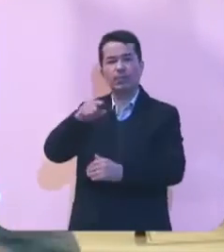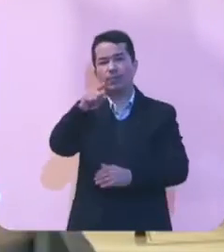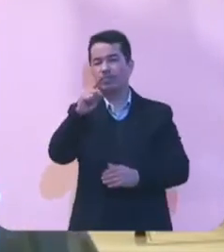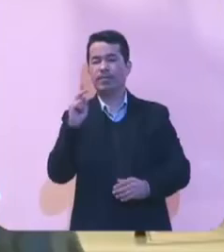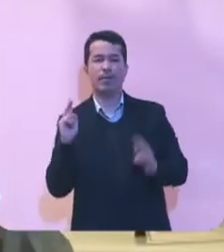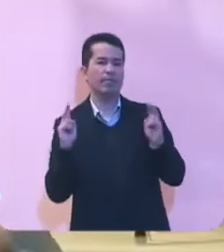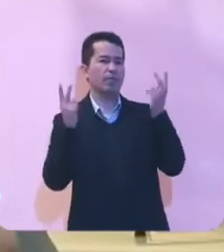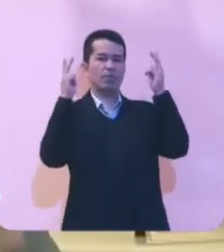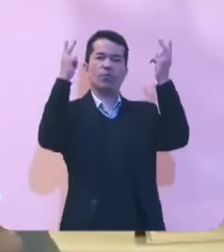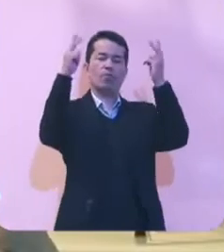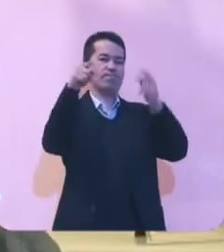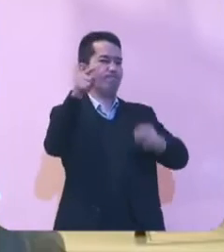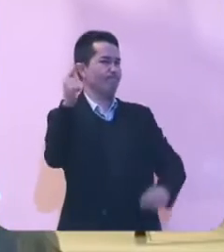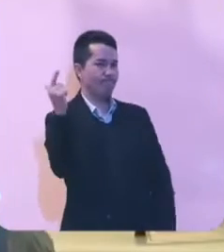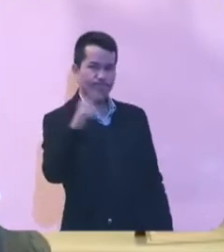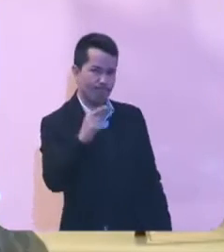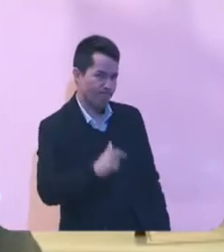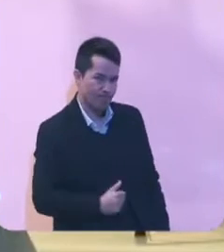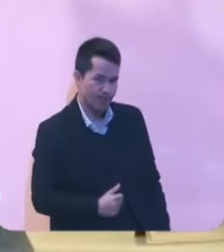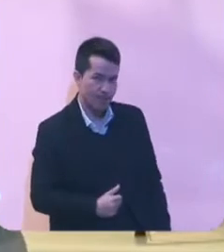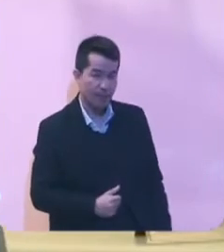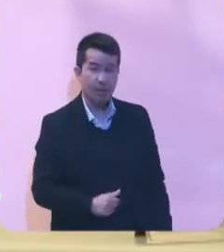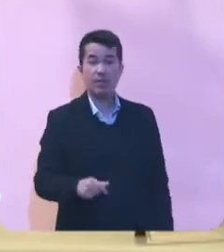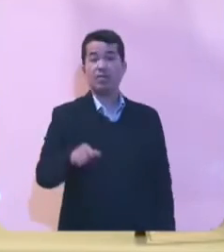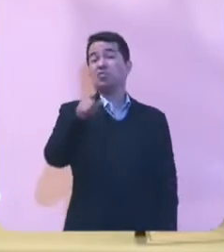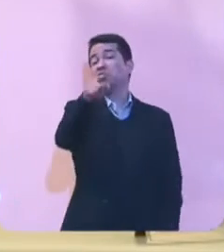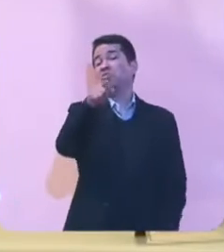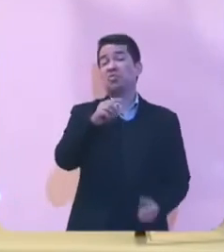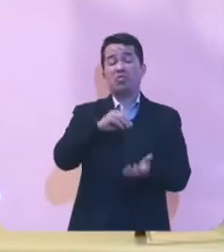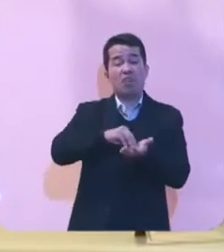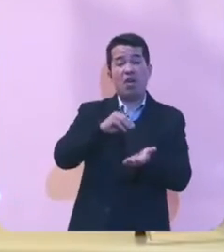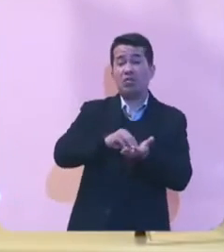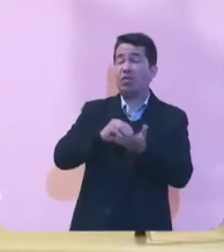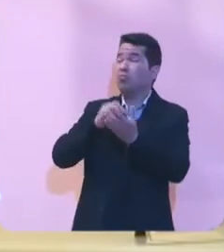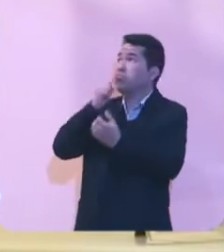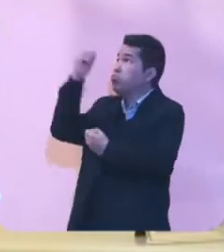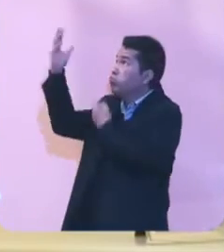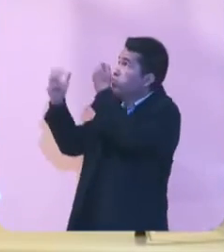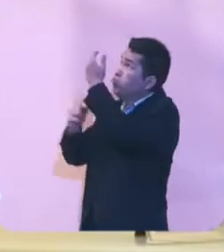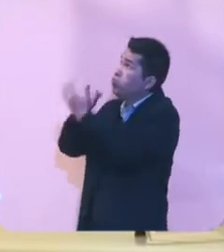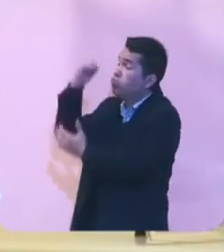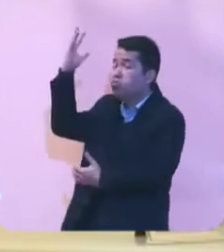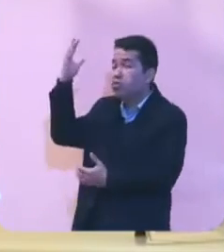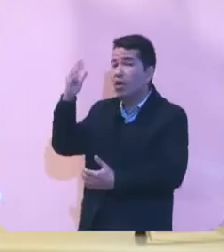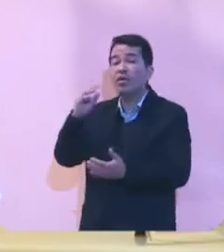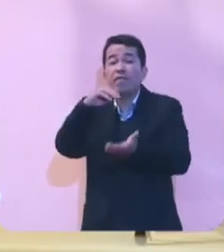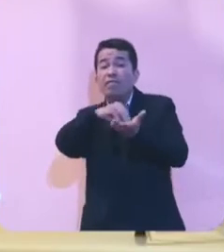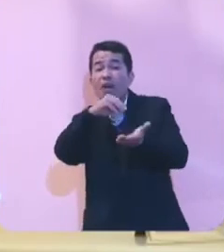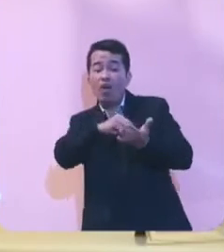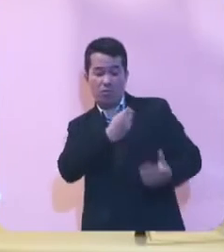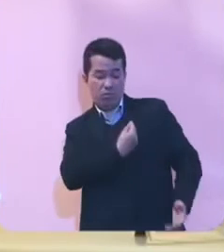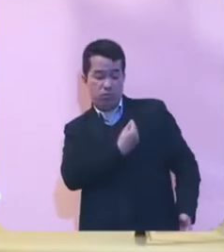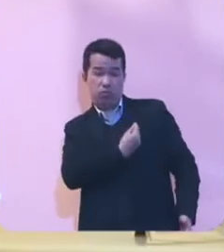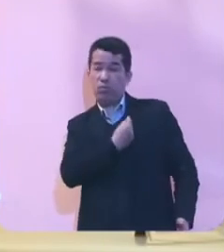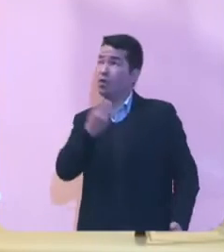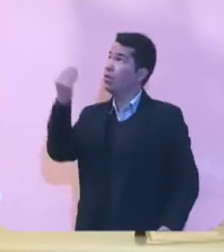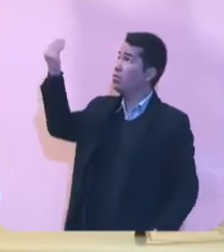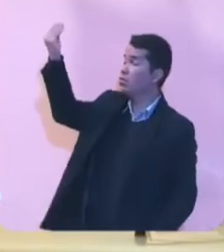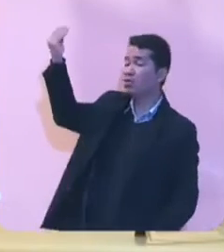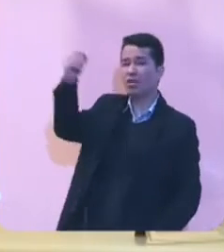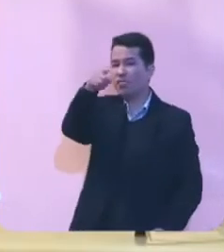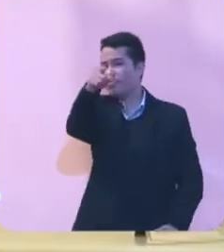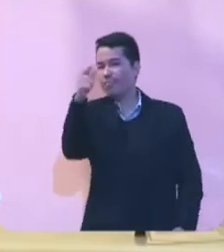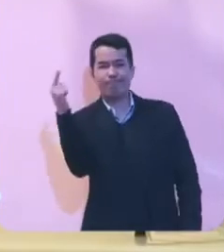conosco. Não há vitória sem perdão e consagração. Perdão de Deus na nossa vida e